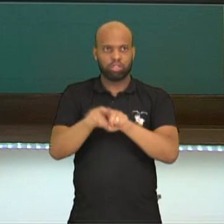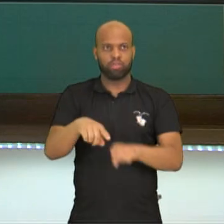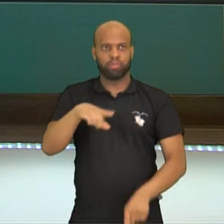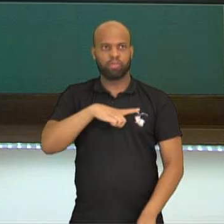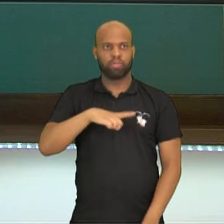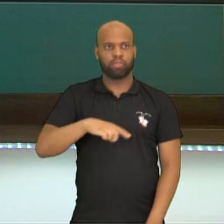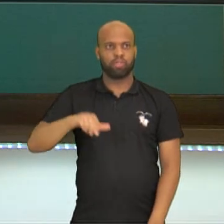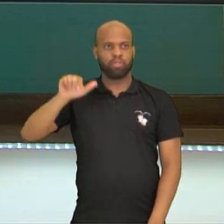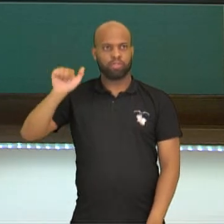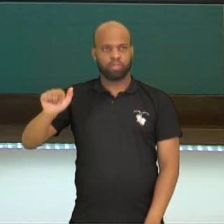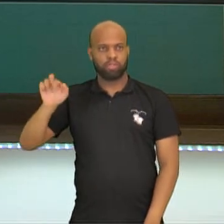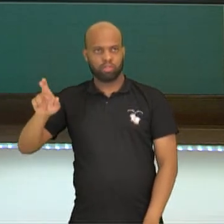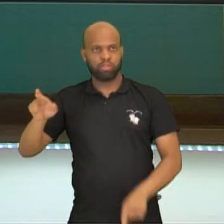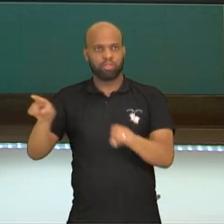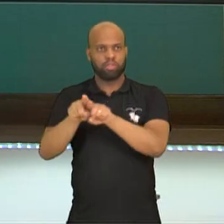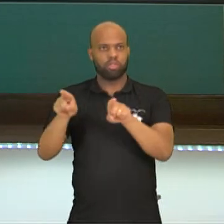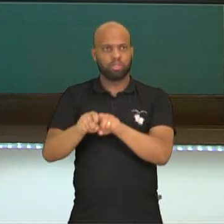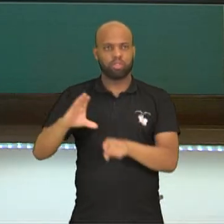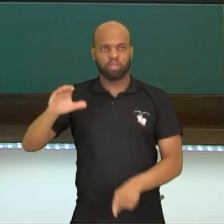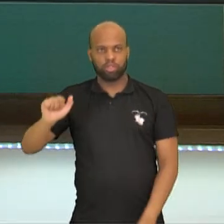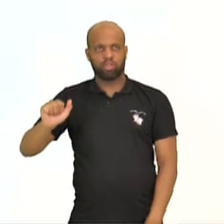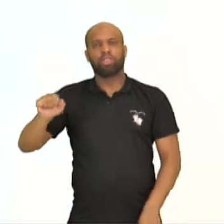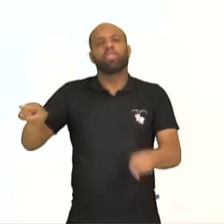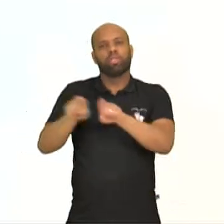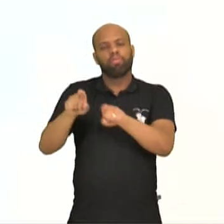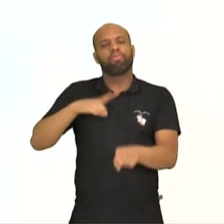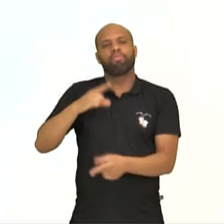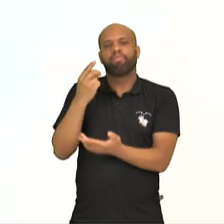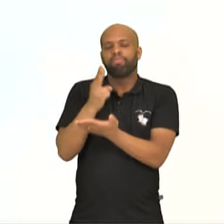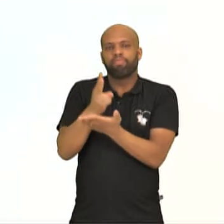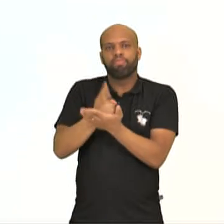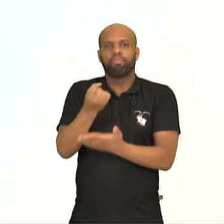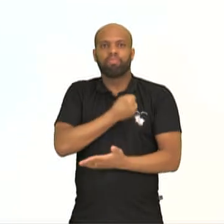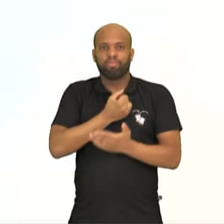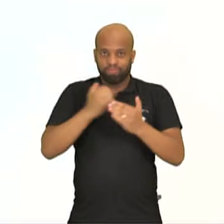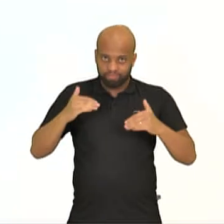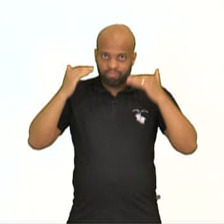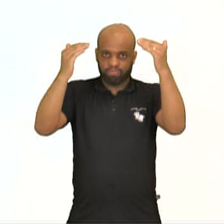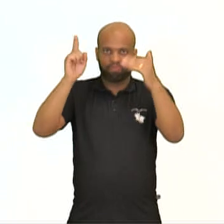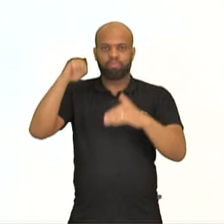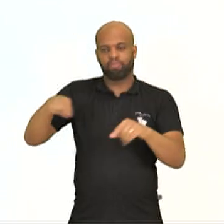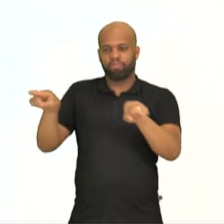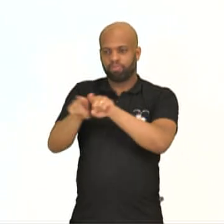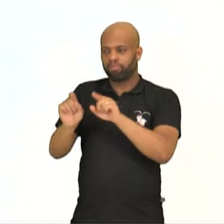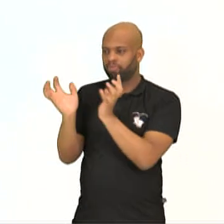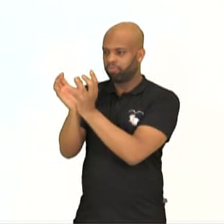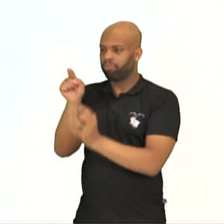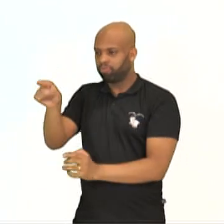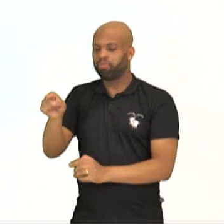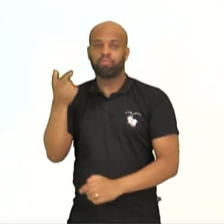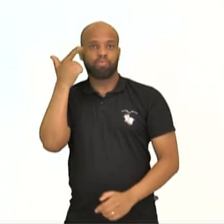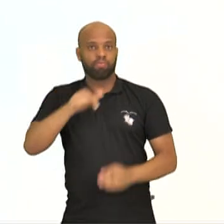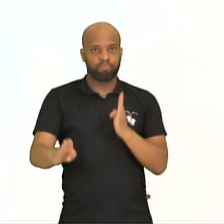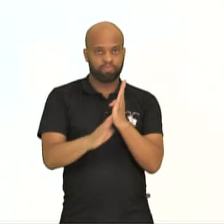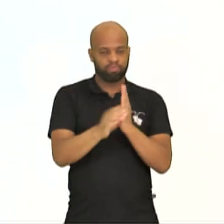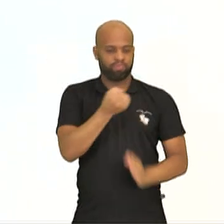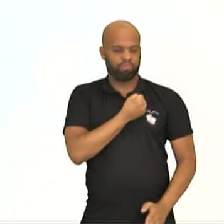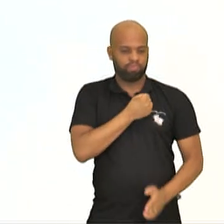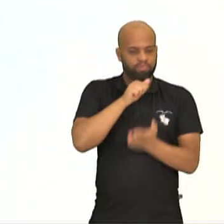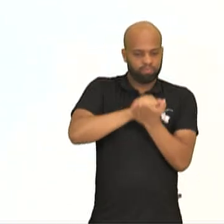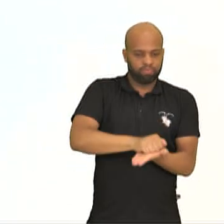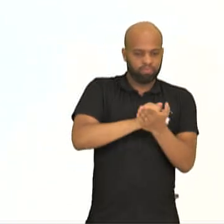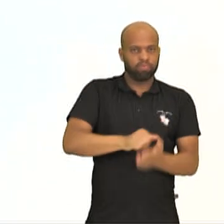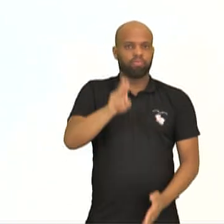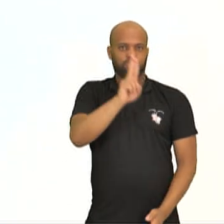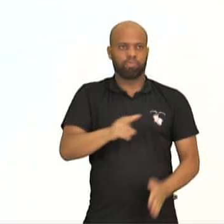também têm ambos 14 de massa, são isóbaros. Para descobrir o número de massa, a gente vai aplicar aquela fórmula que vocês já sabem,